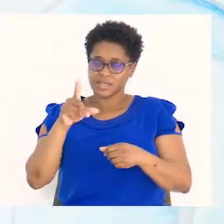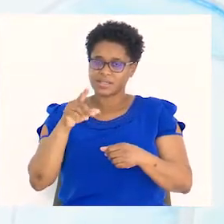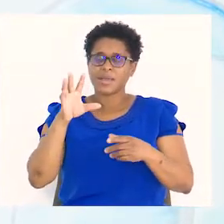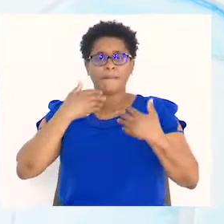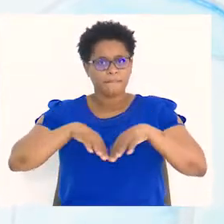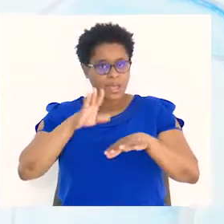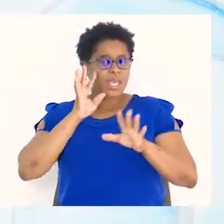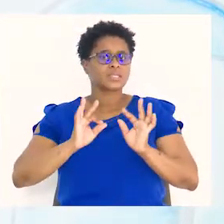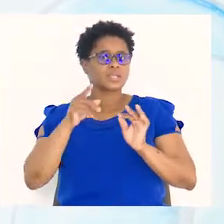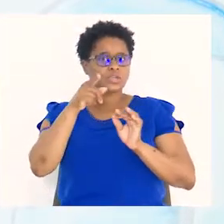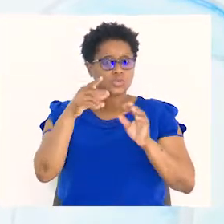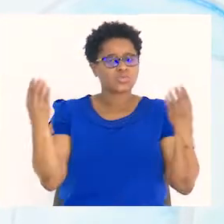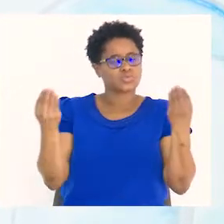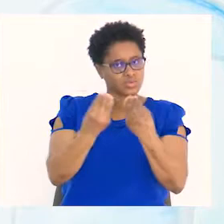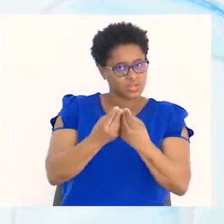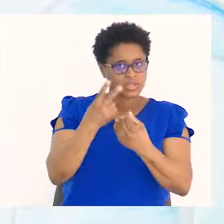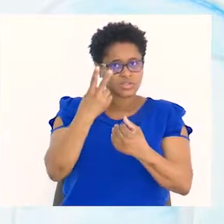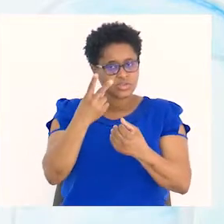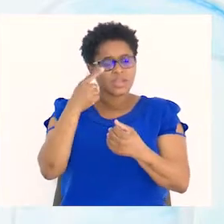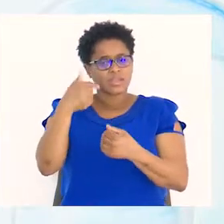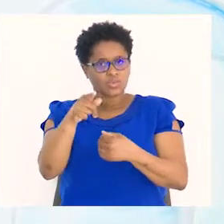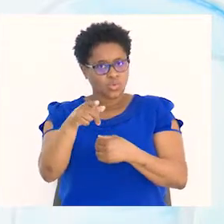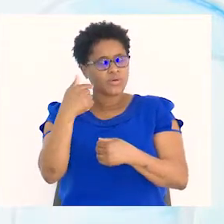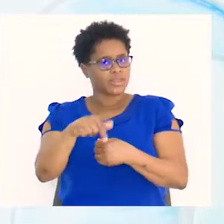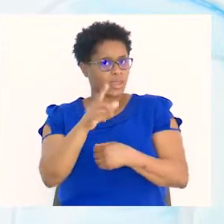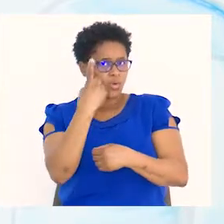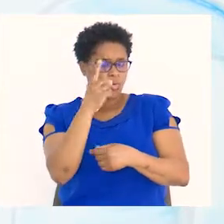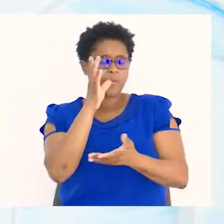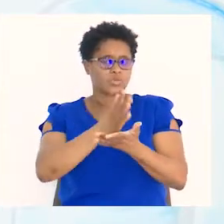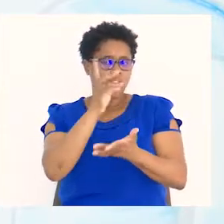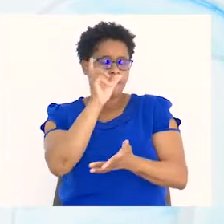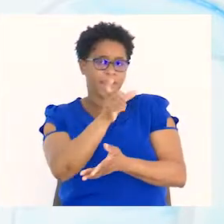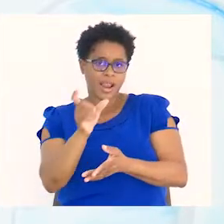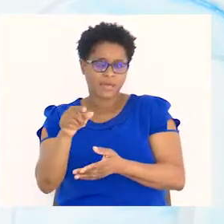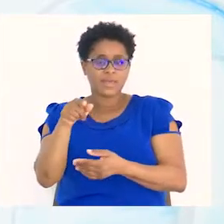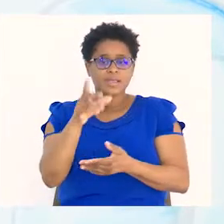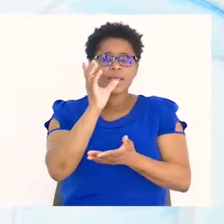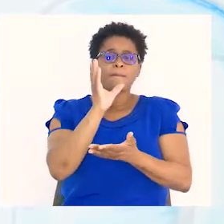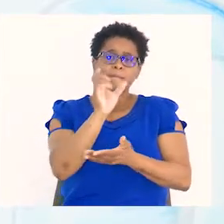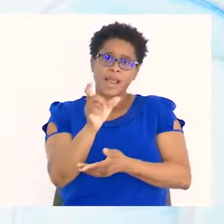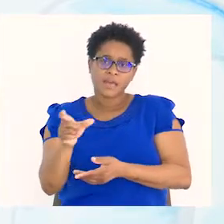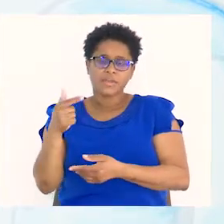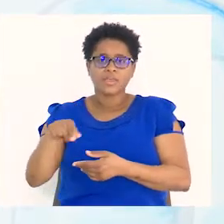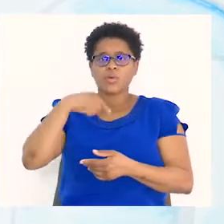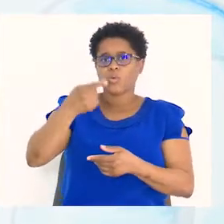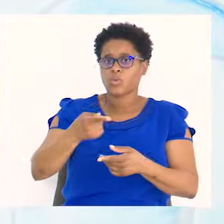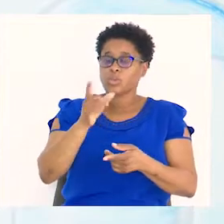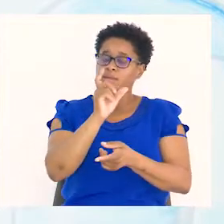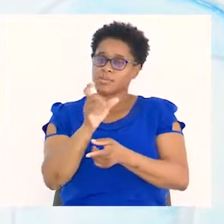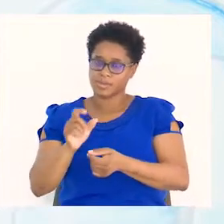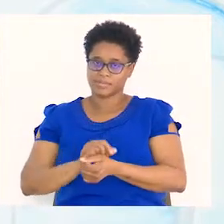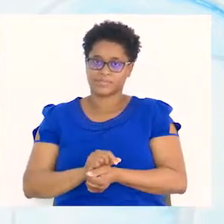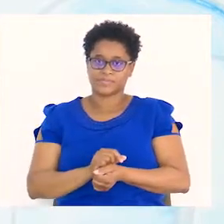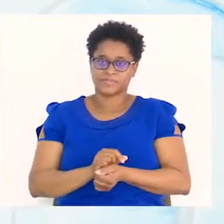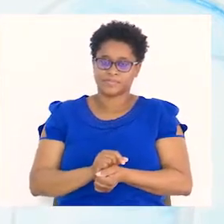dois radicais, tu vais ter uma palavra só e essa palavra vai ter um outro significado. Ok?